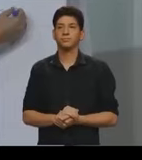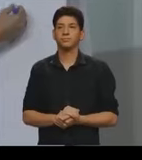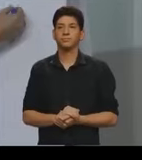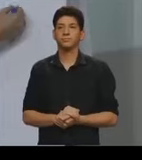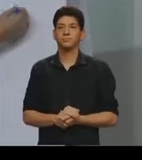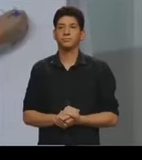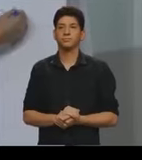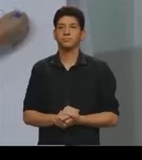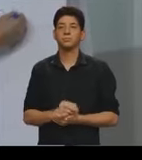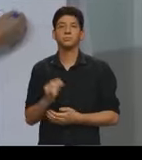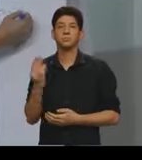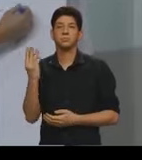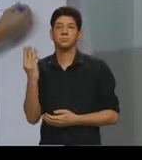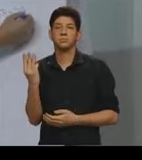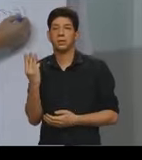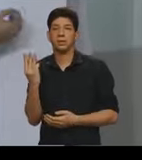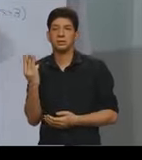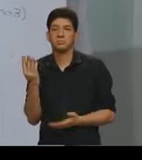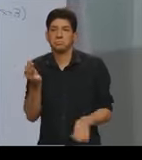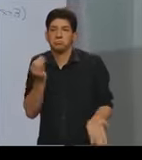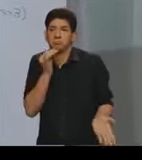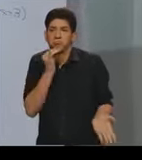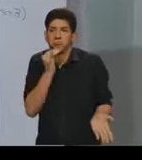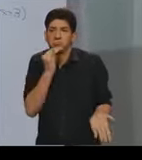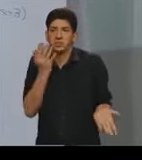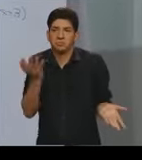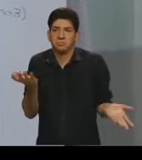colocar peso 3, por exemplo.